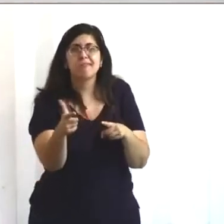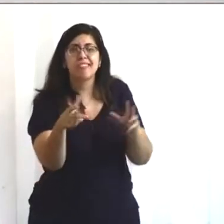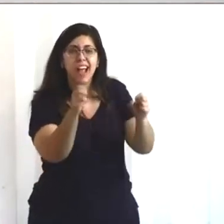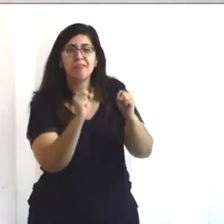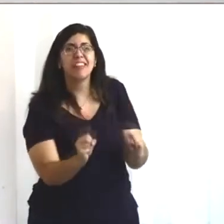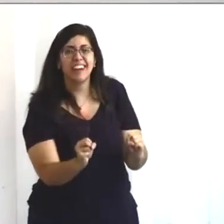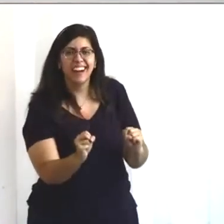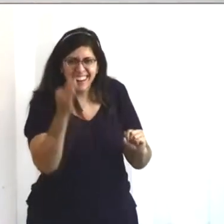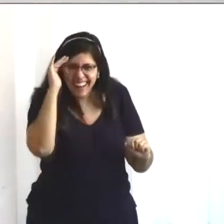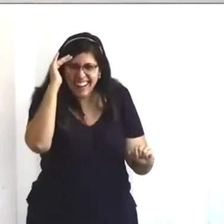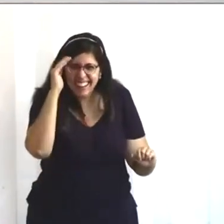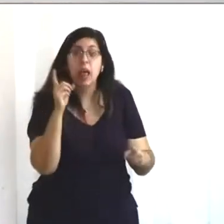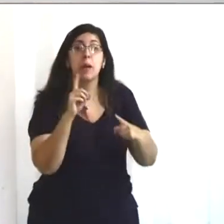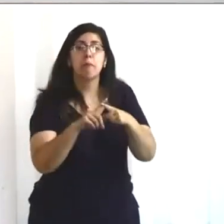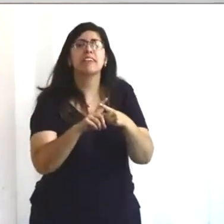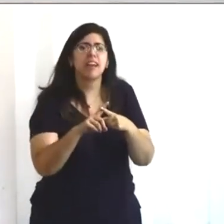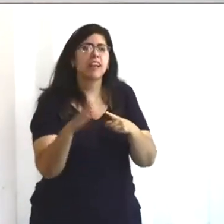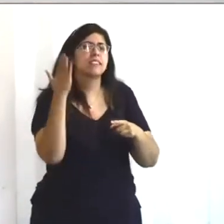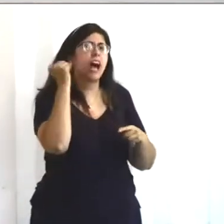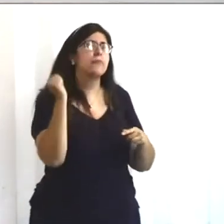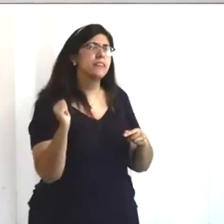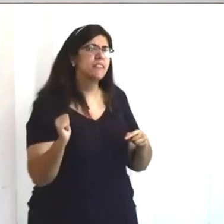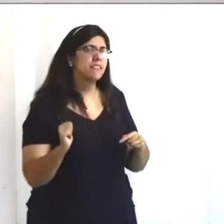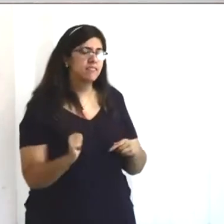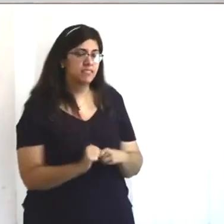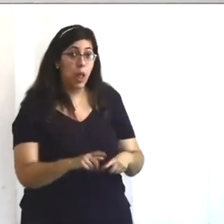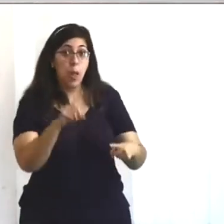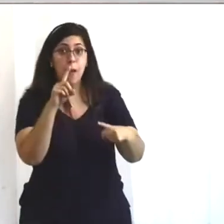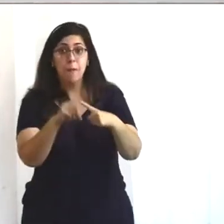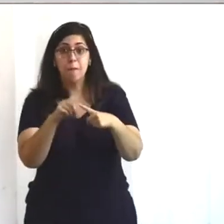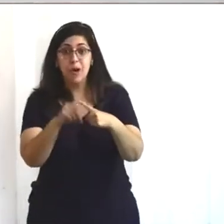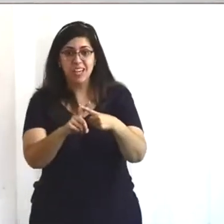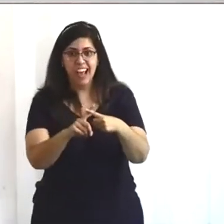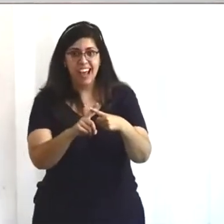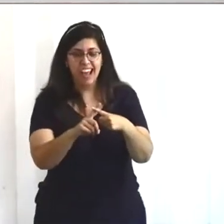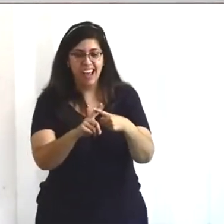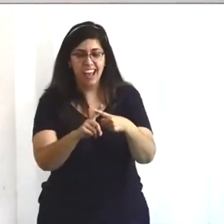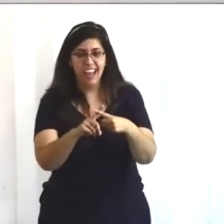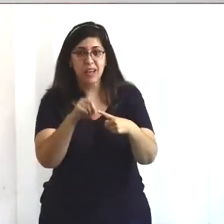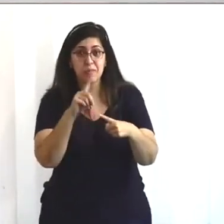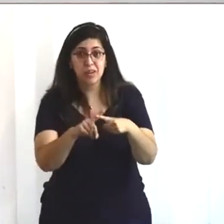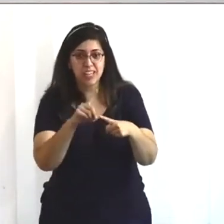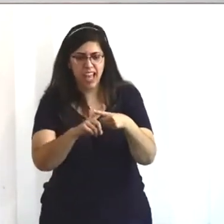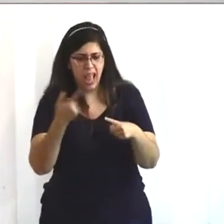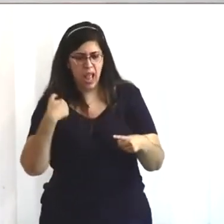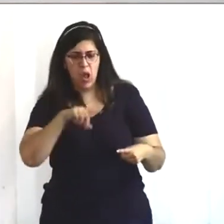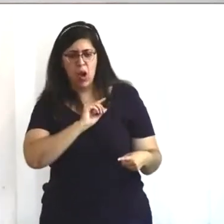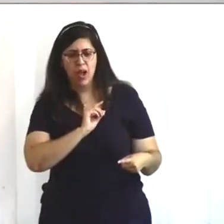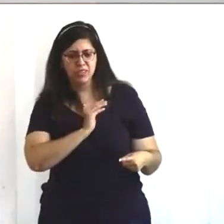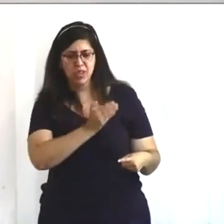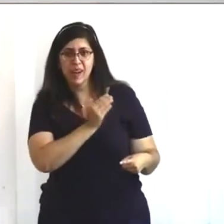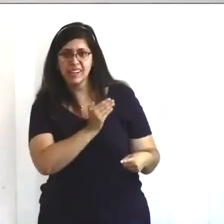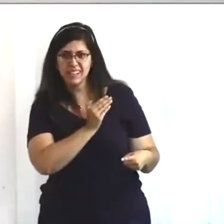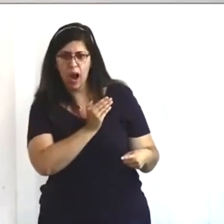contra o Espírito Santo, não foi exatamente o que eles disseram aqui, foi o que eles tinham no